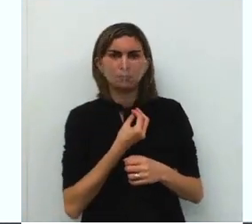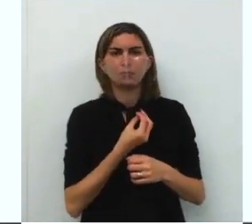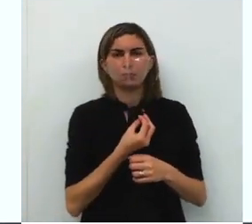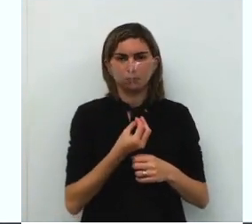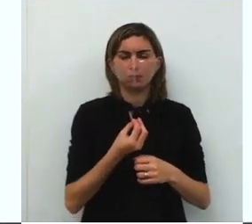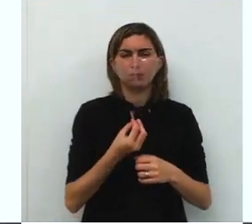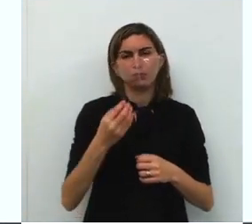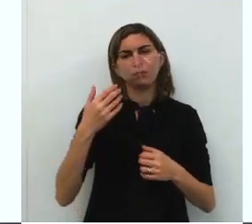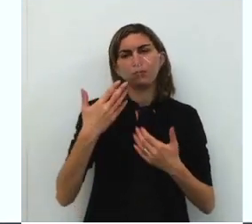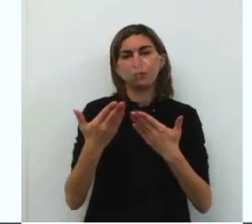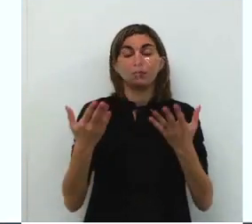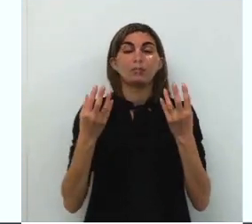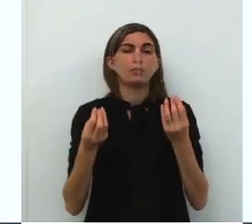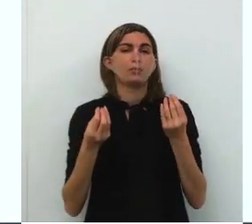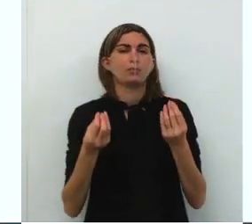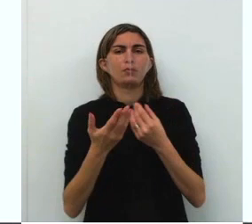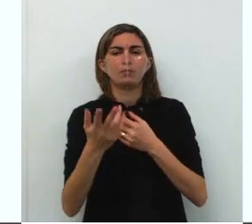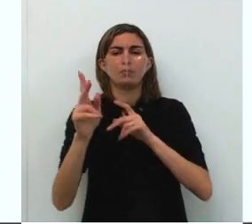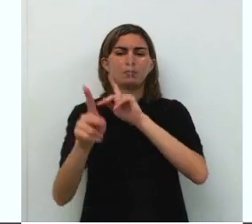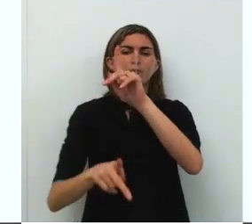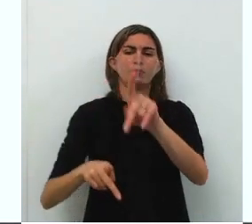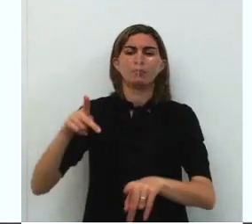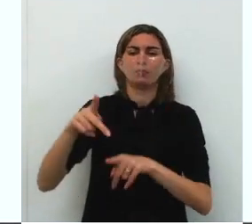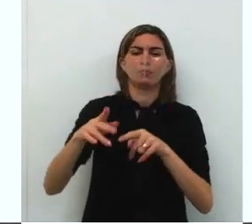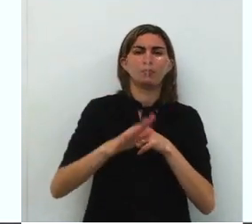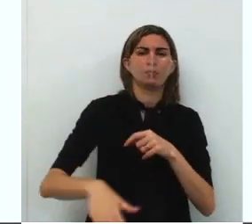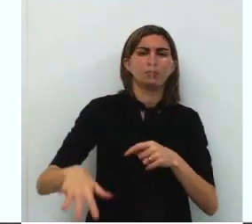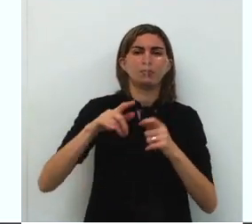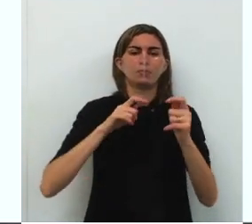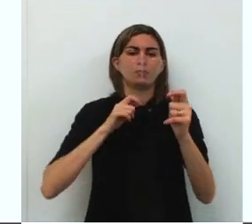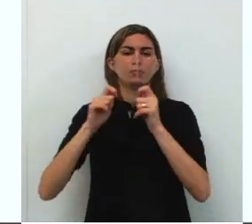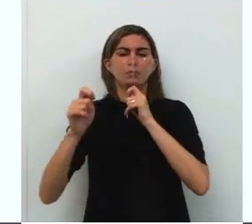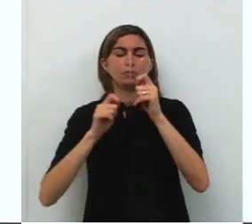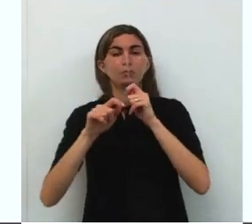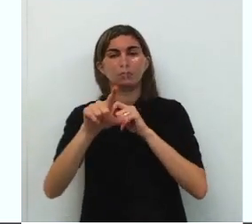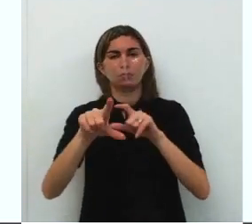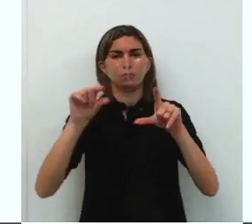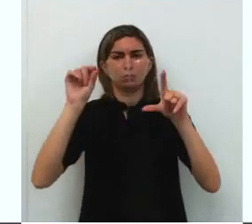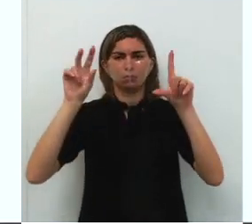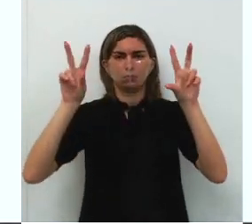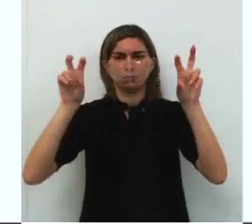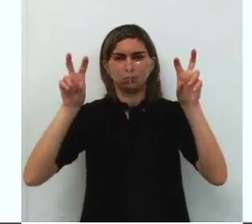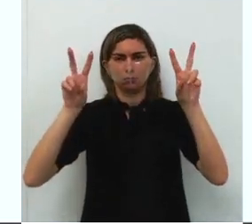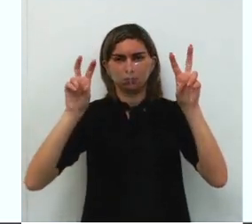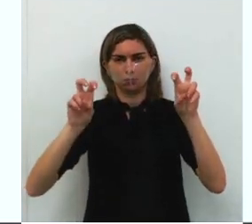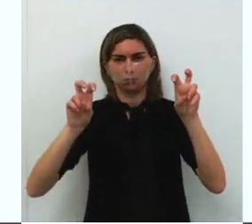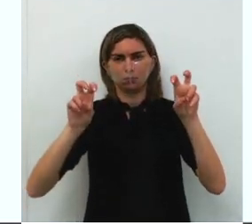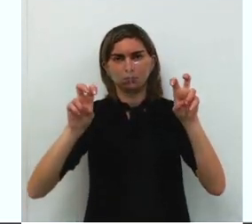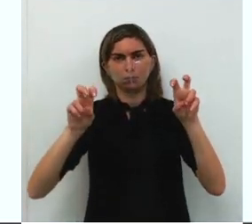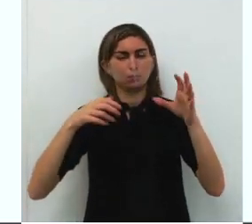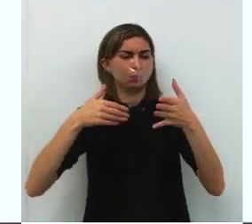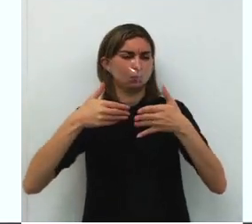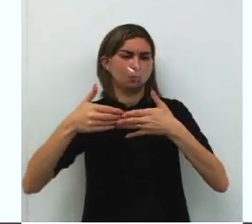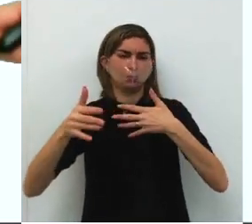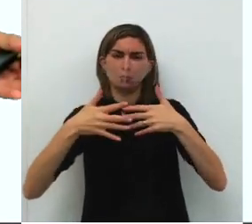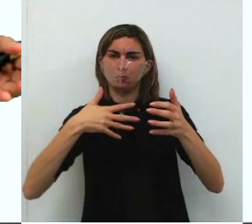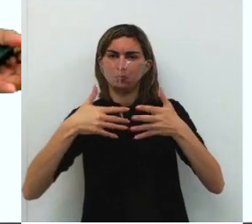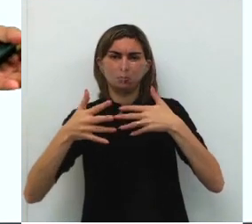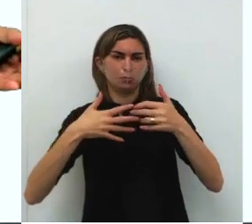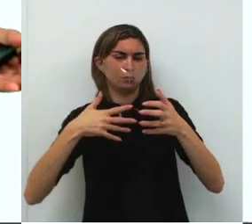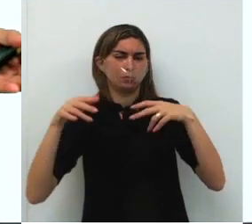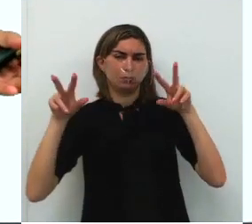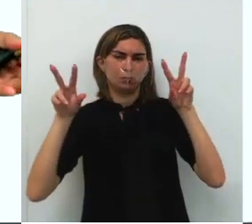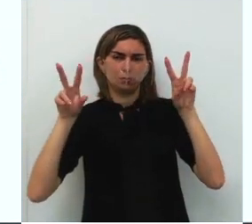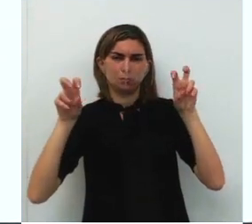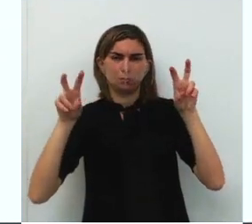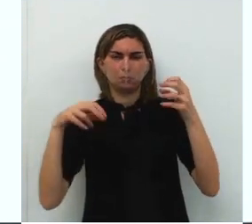conhecimento, entendeu? A que público se destina essa entrevista? Então você escolhe um tema e qualquer que